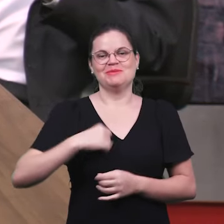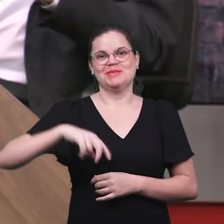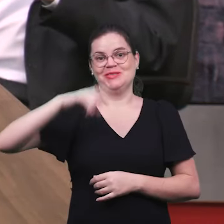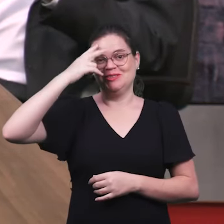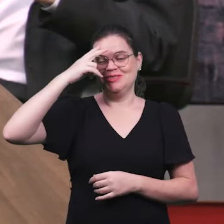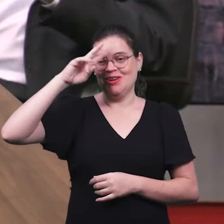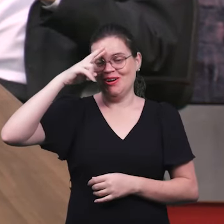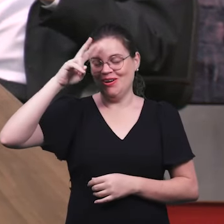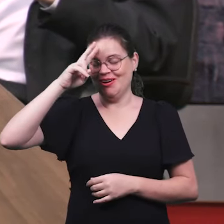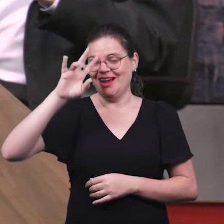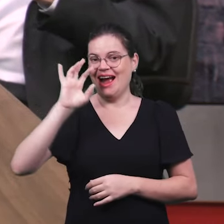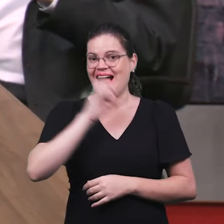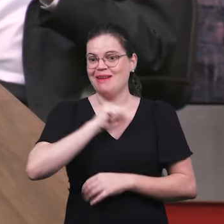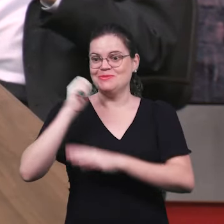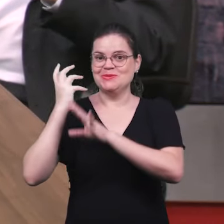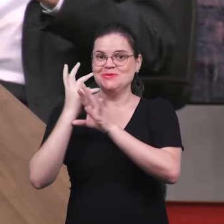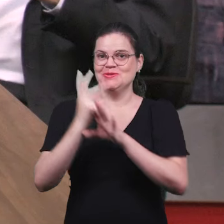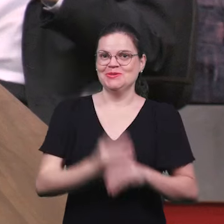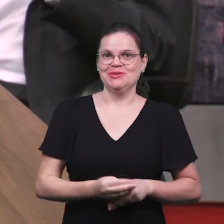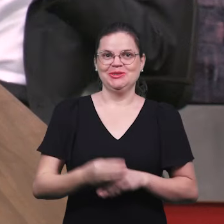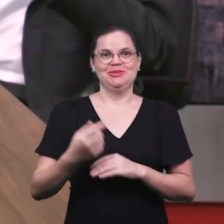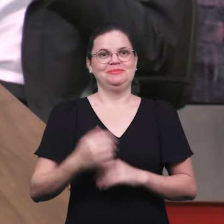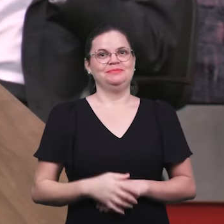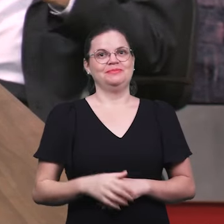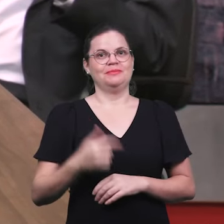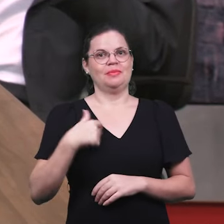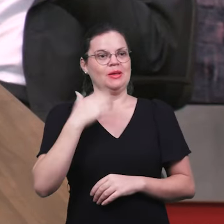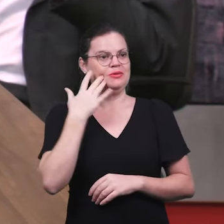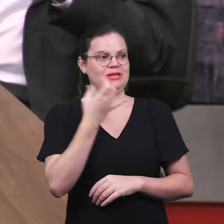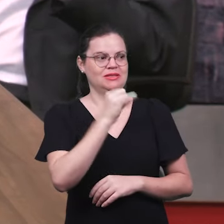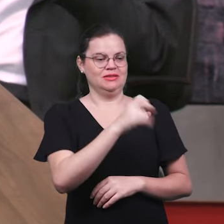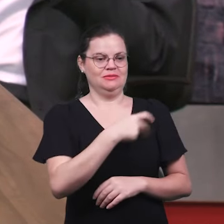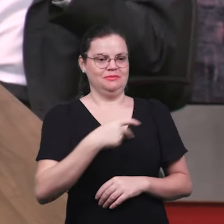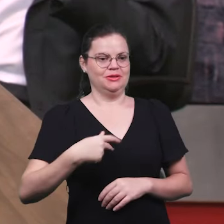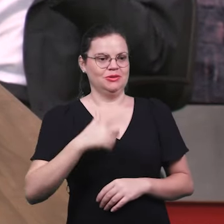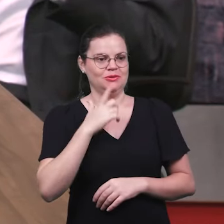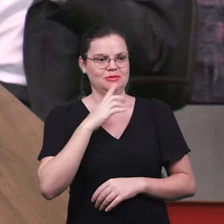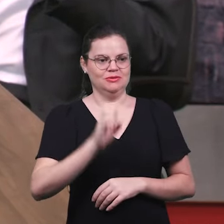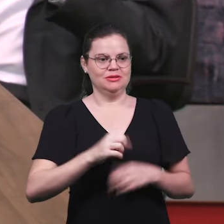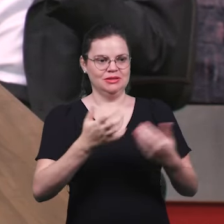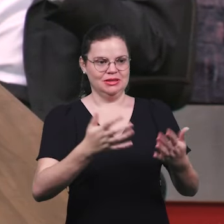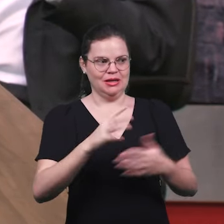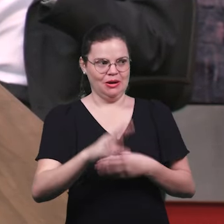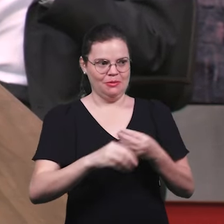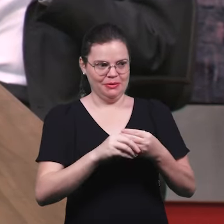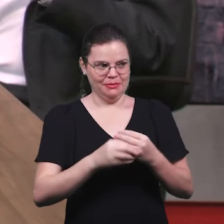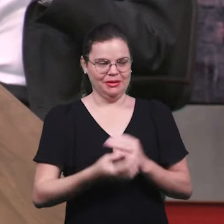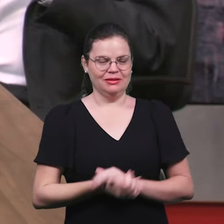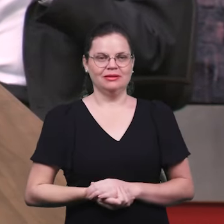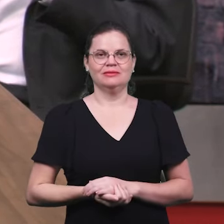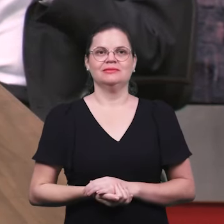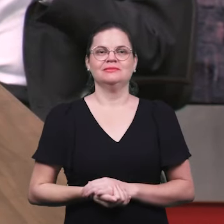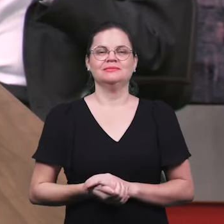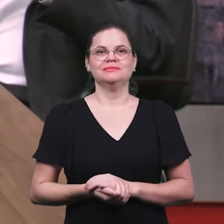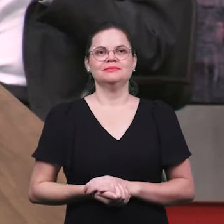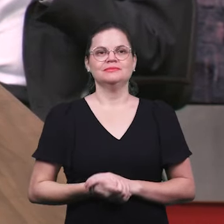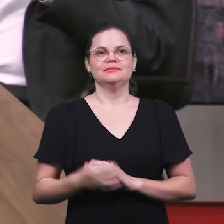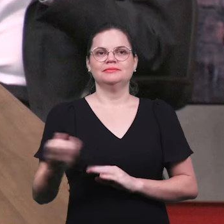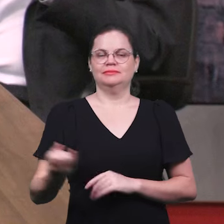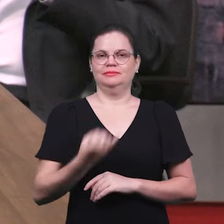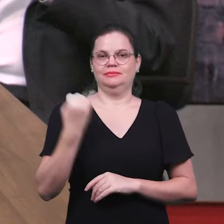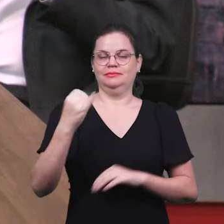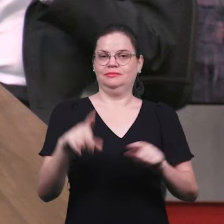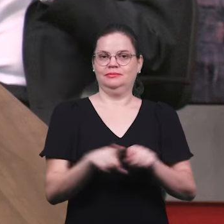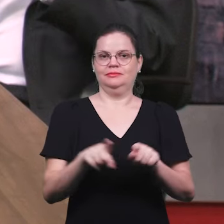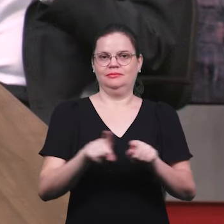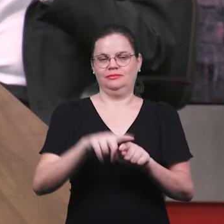tempo. Muita informação. Não sei se o pastor Luiziano queria rechear com alguma informação ainda. Eu acho que era importante fazer a